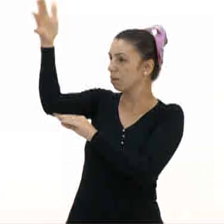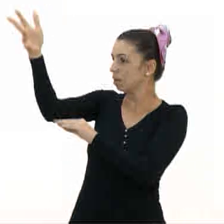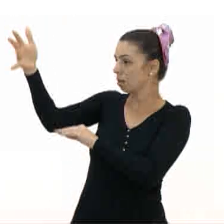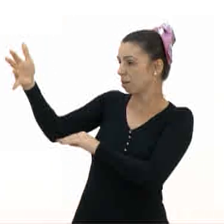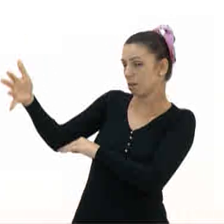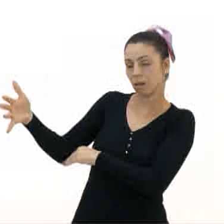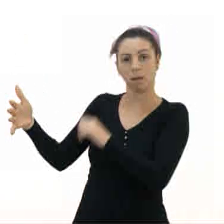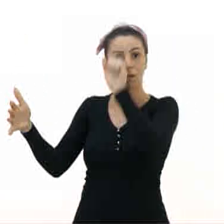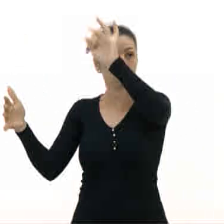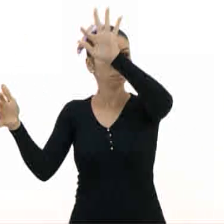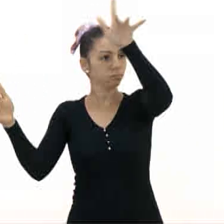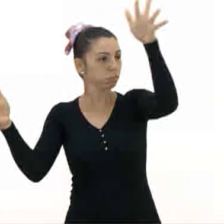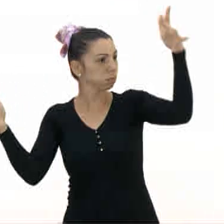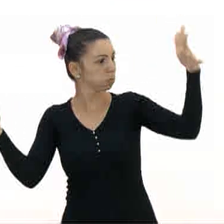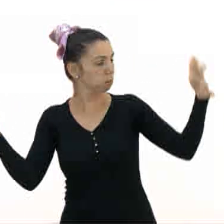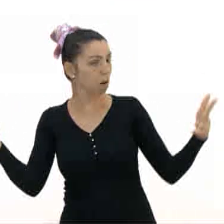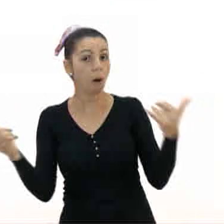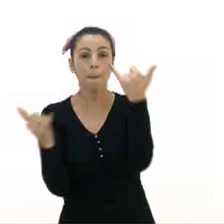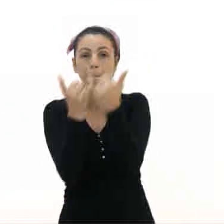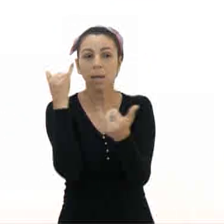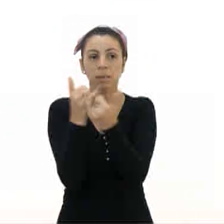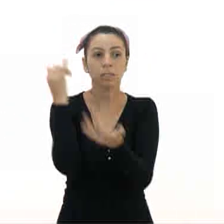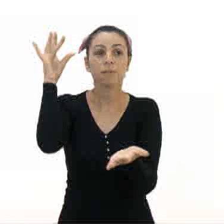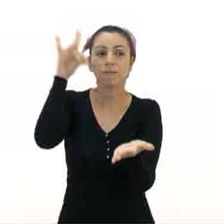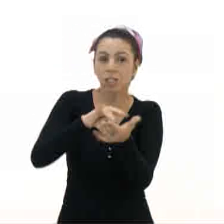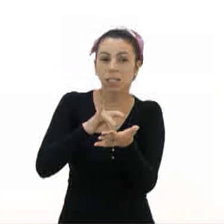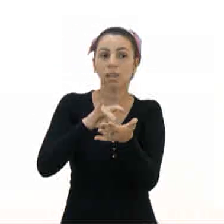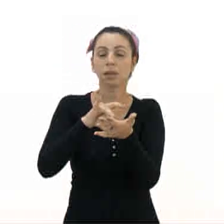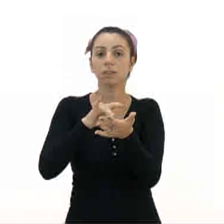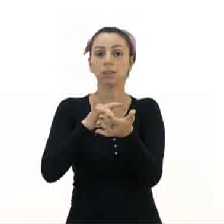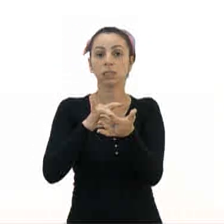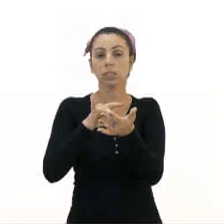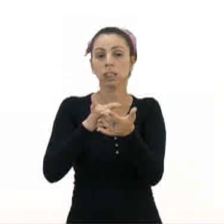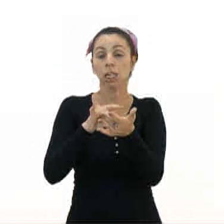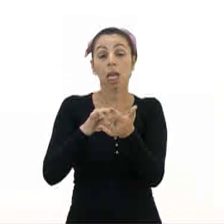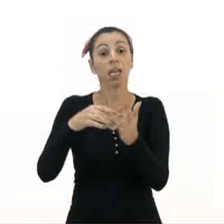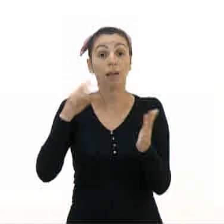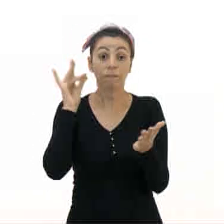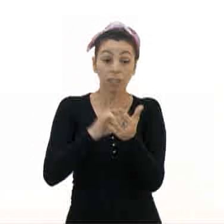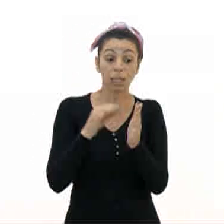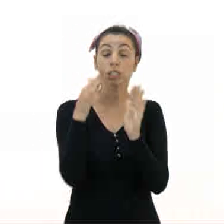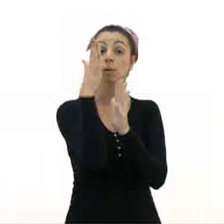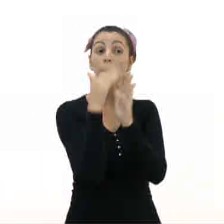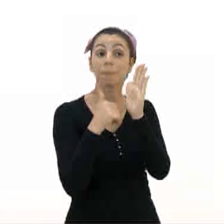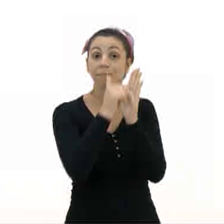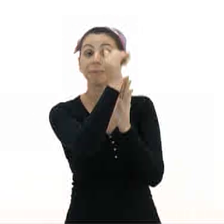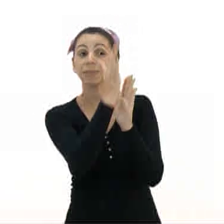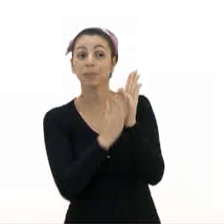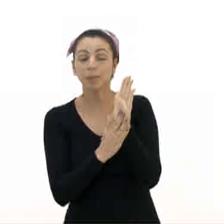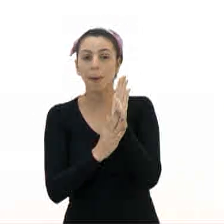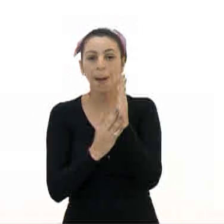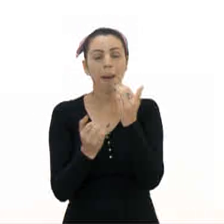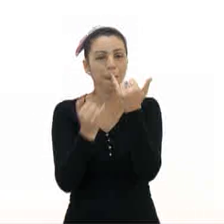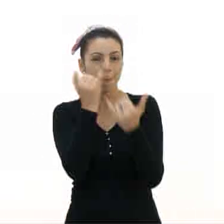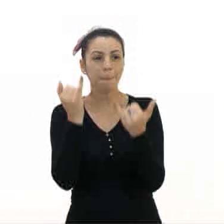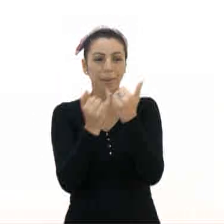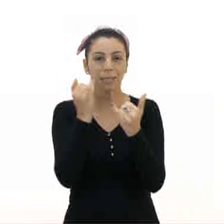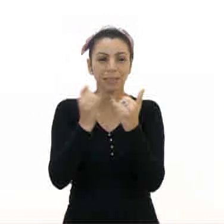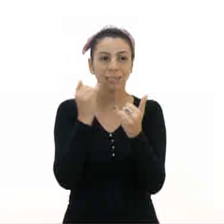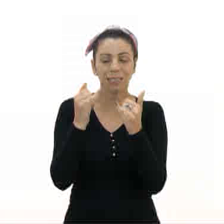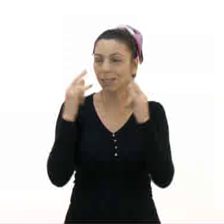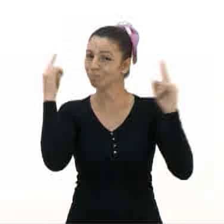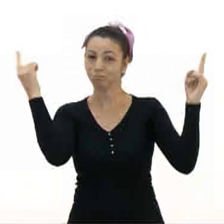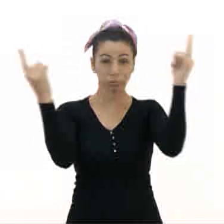parece que é de verdade, as colunas, né? E na verdade, são pinturas. E não parece que está numa